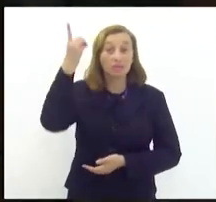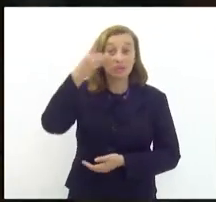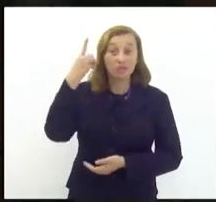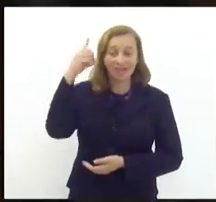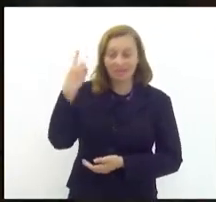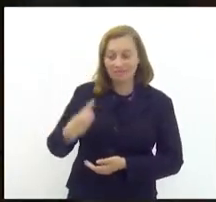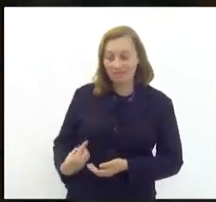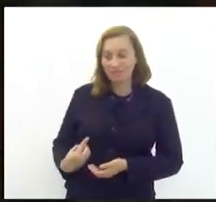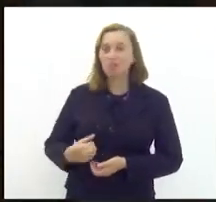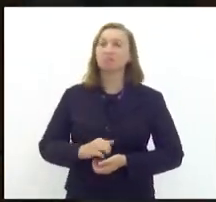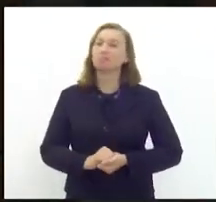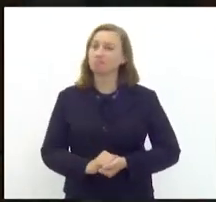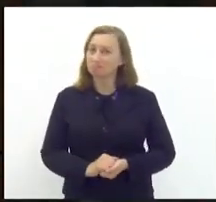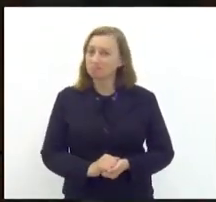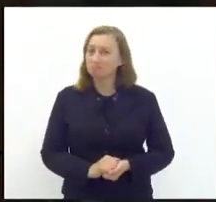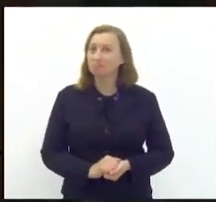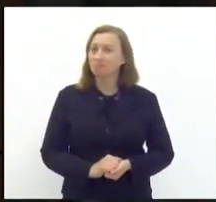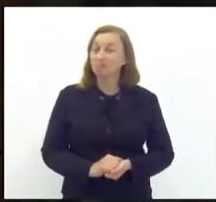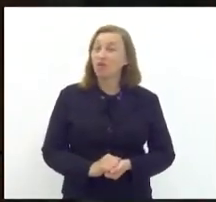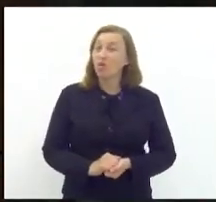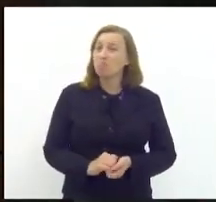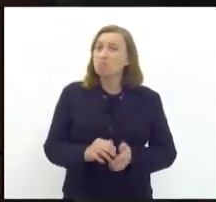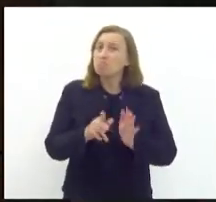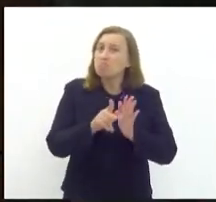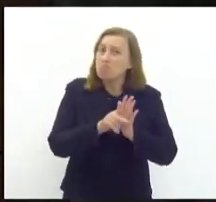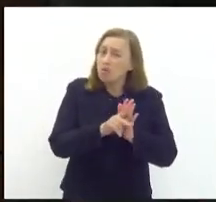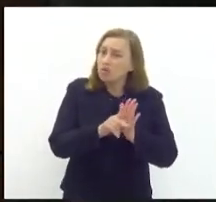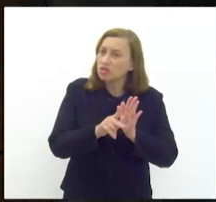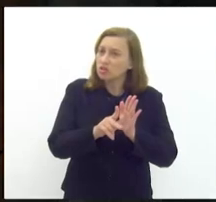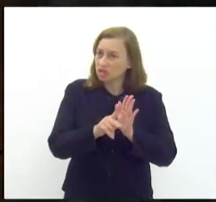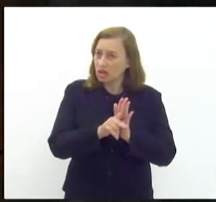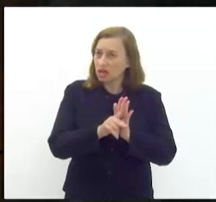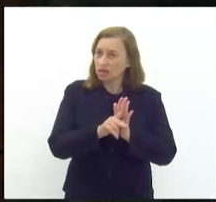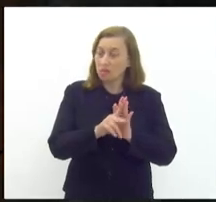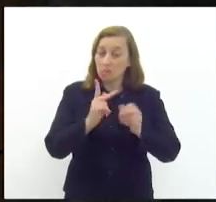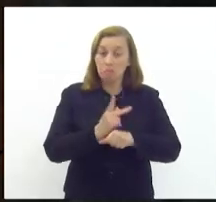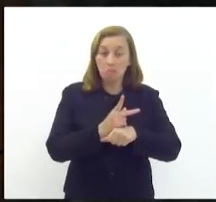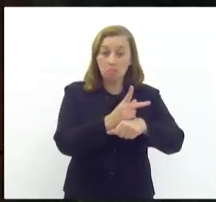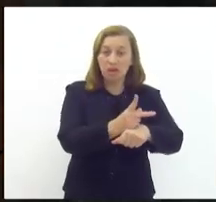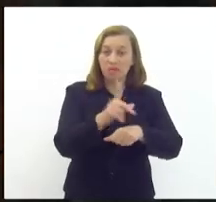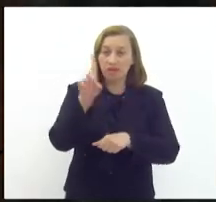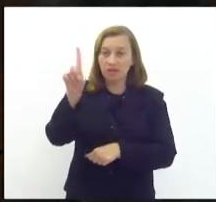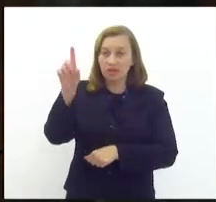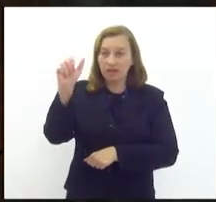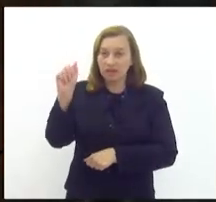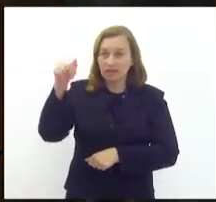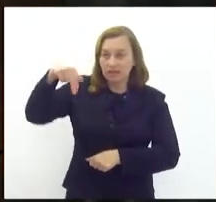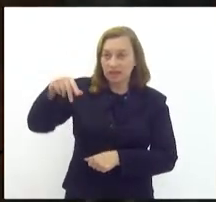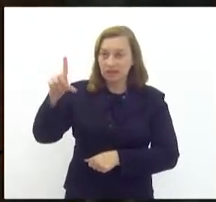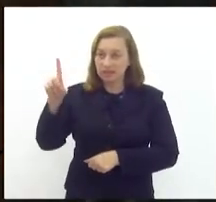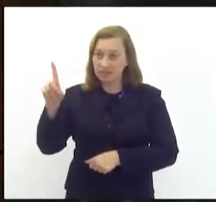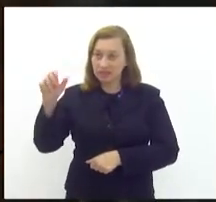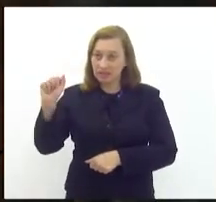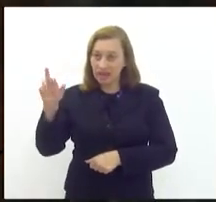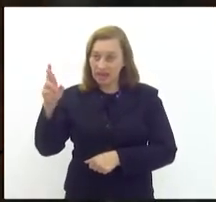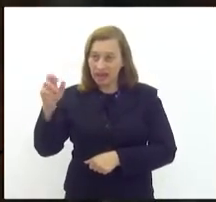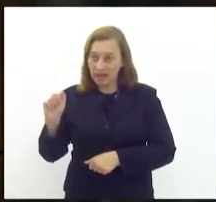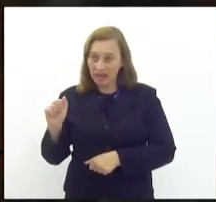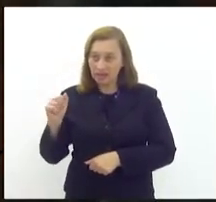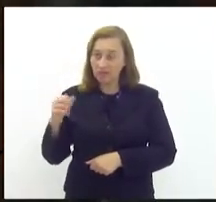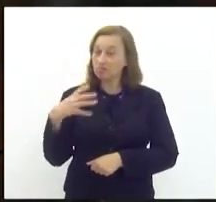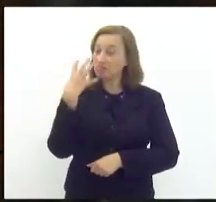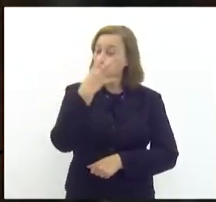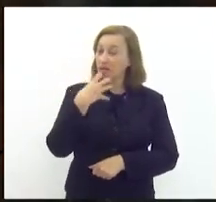Balbi um projeto que concede o prêmio Dandara a nossa cantora Preta